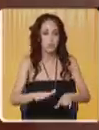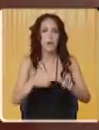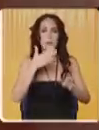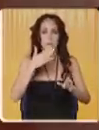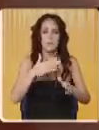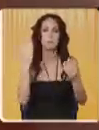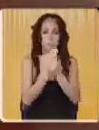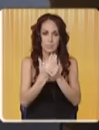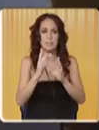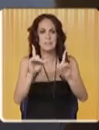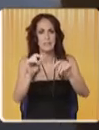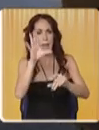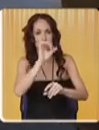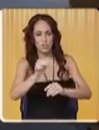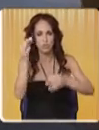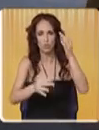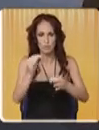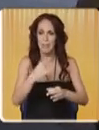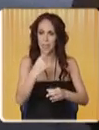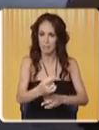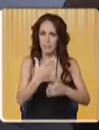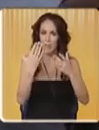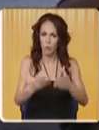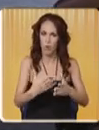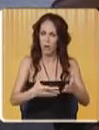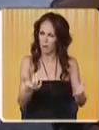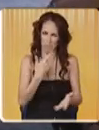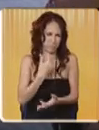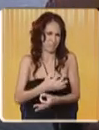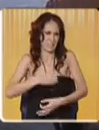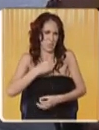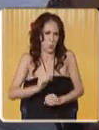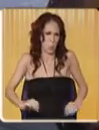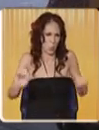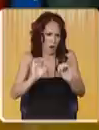provisória do processo e que a Ministra da Justiça considera absurdas.